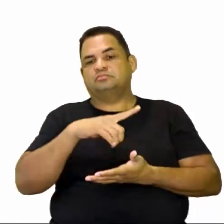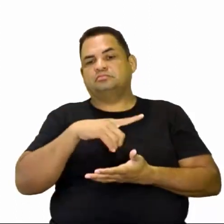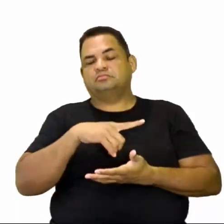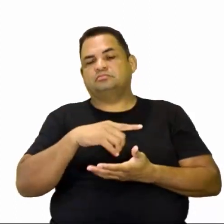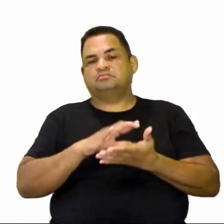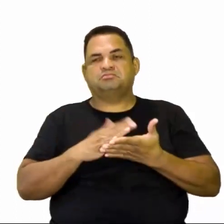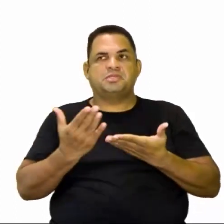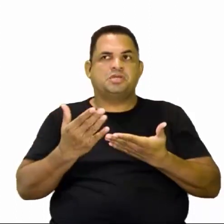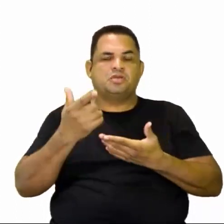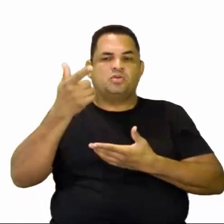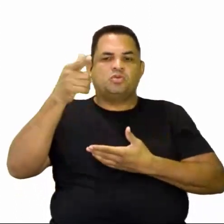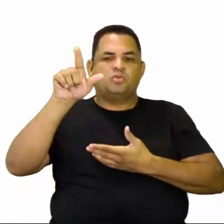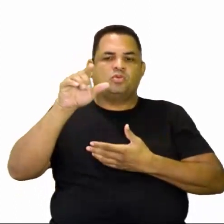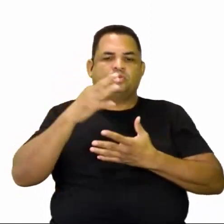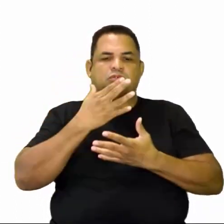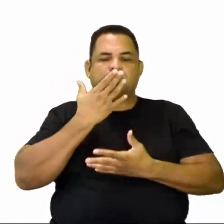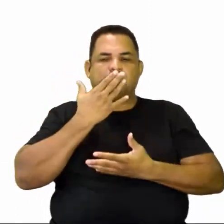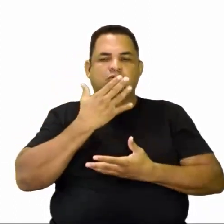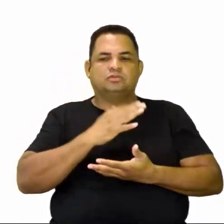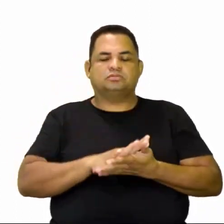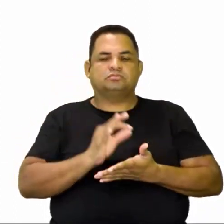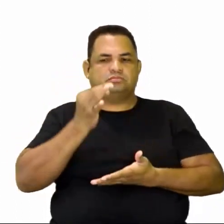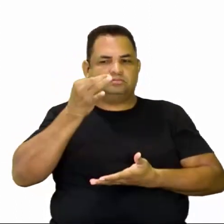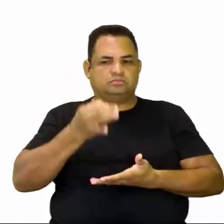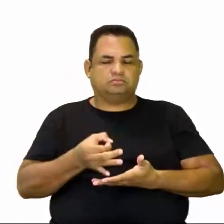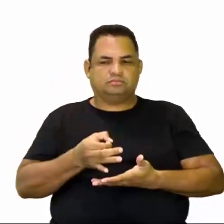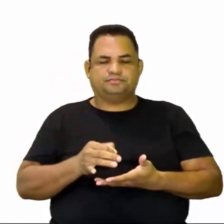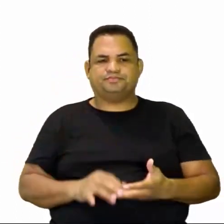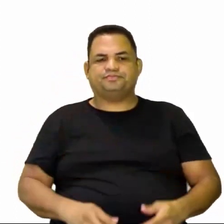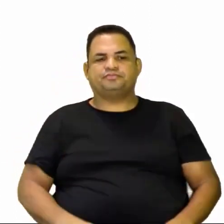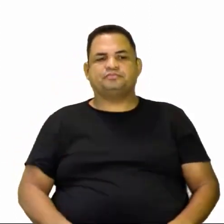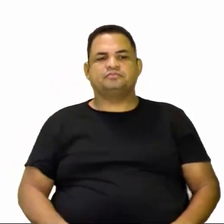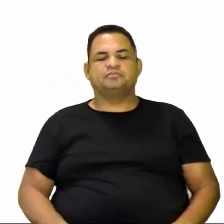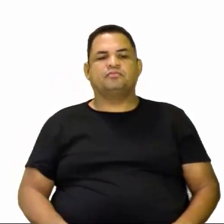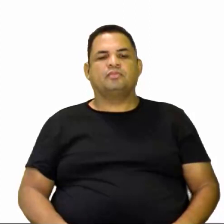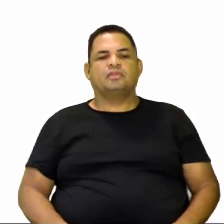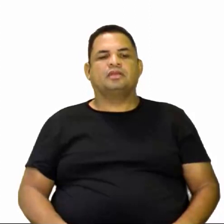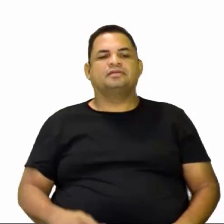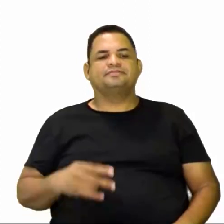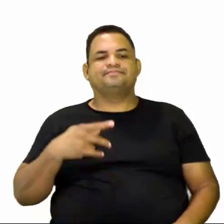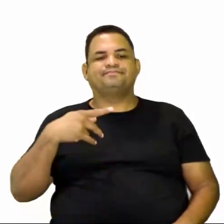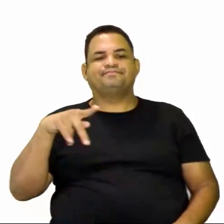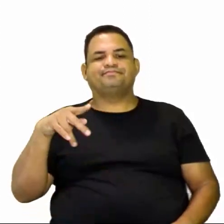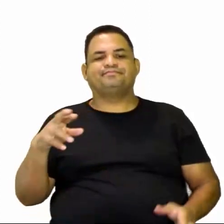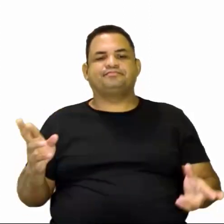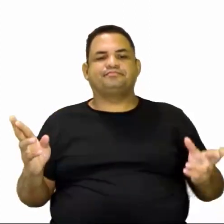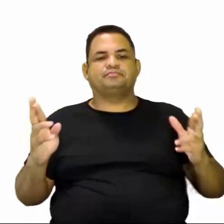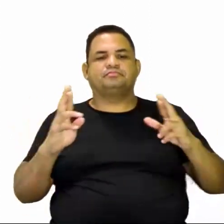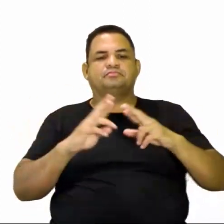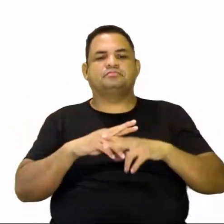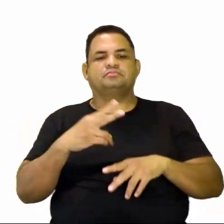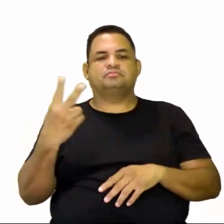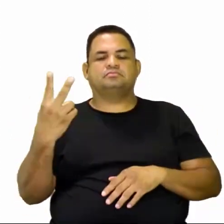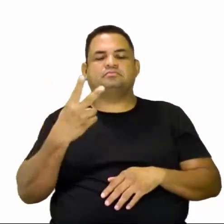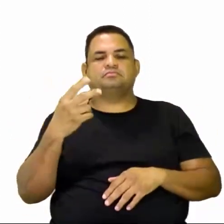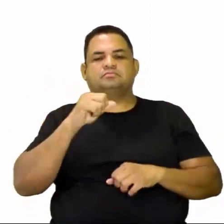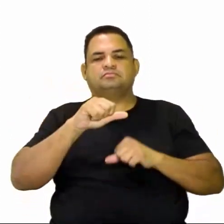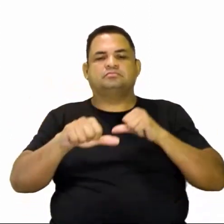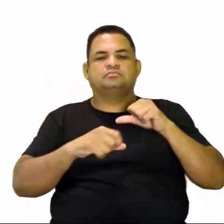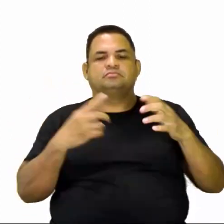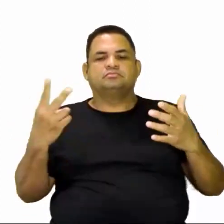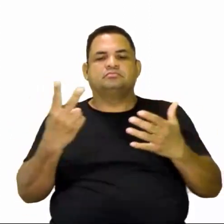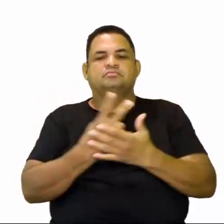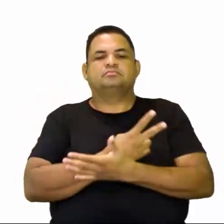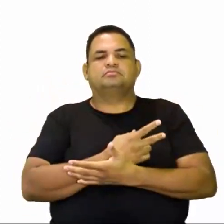uma determinada coloração, tá certo? Para que as reações de dupla troca